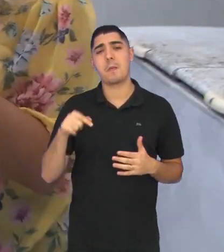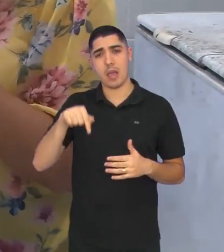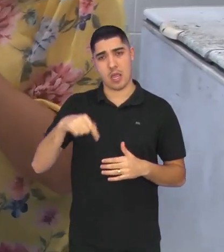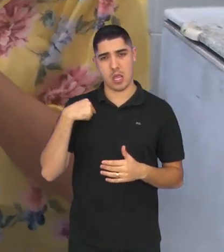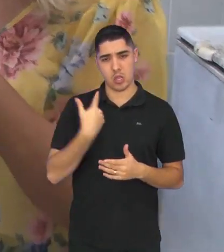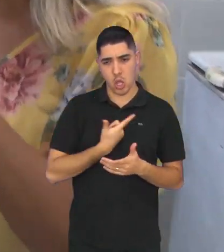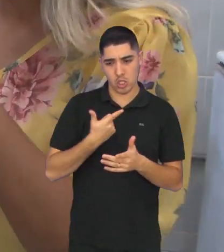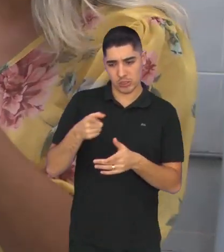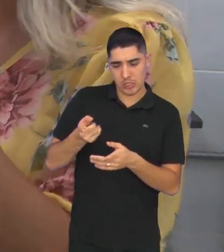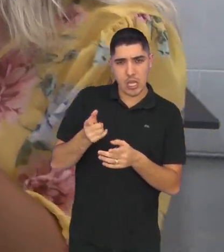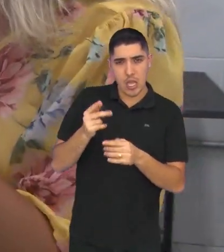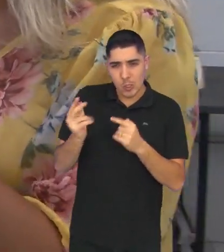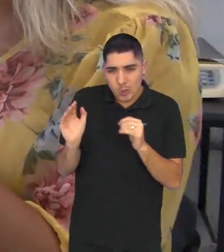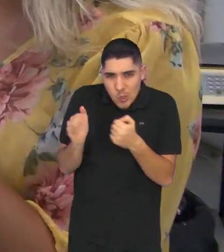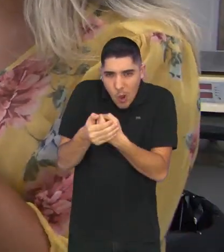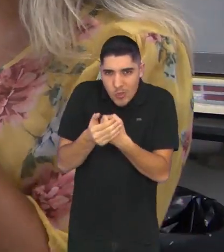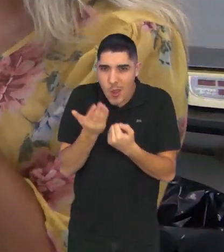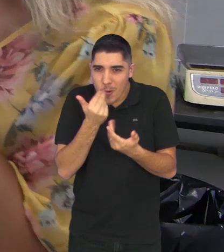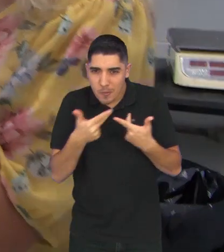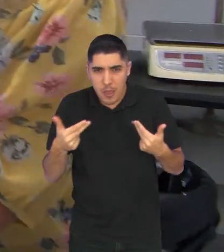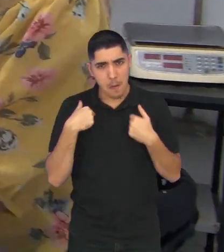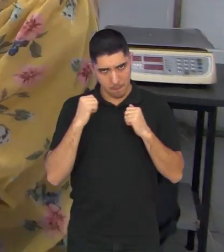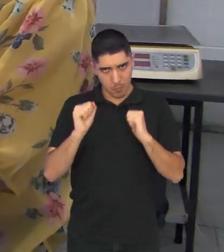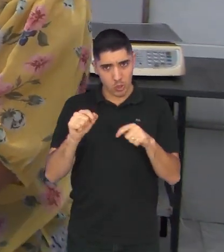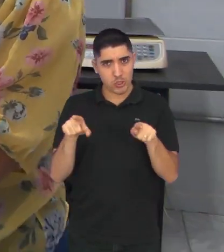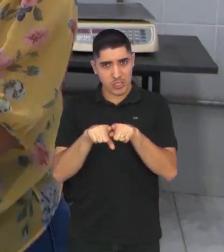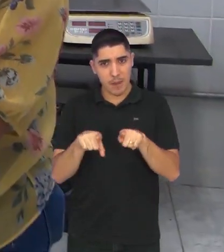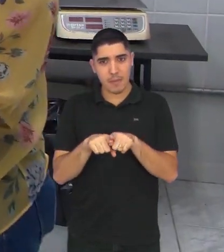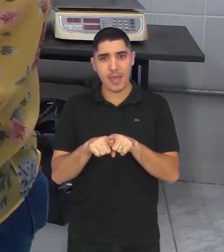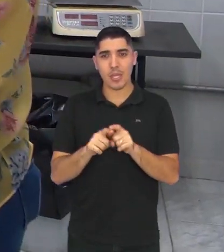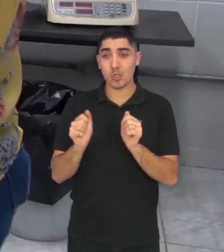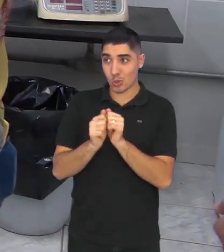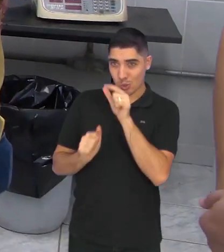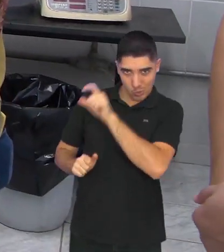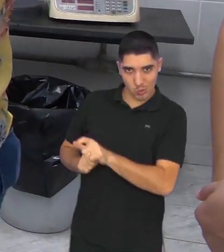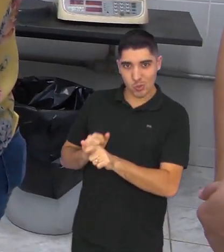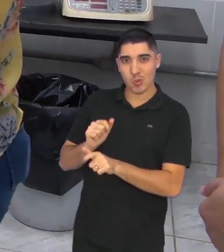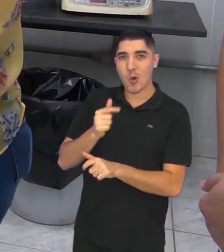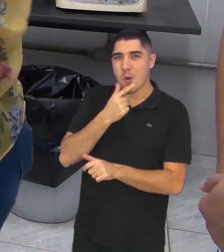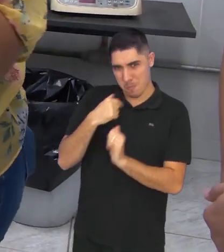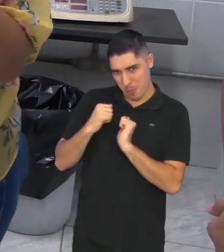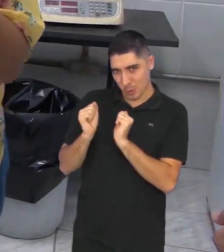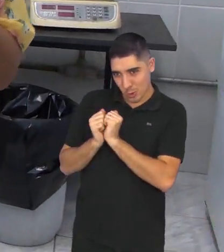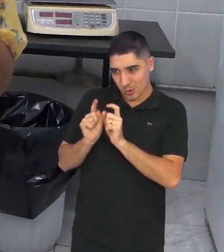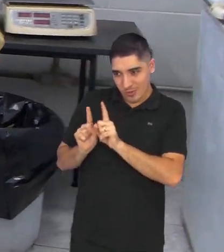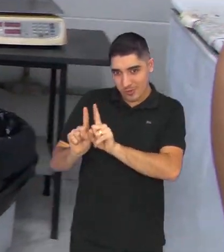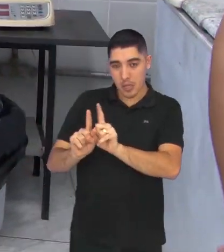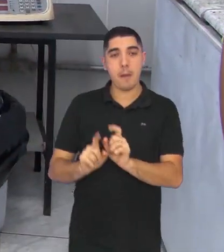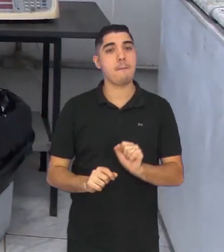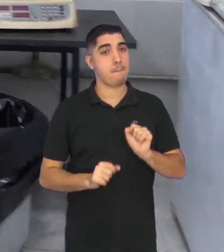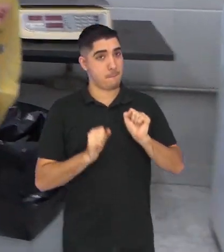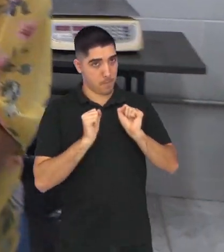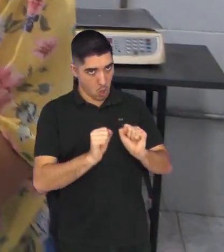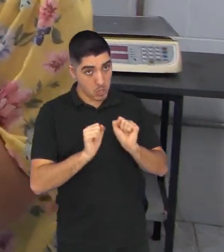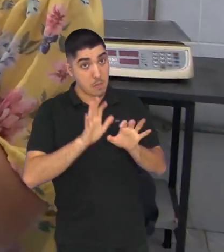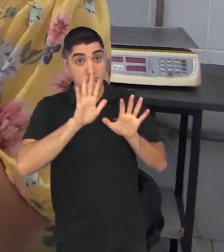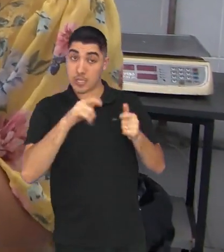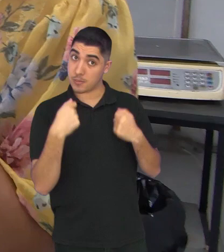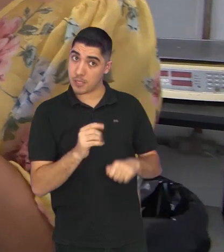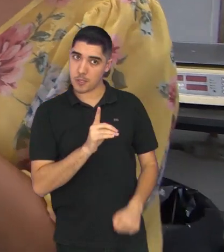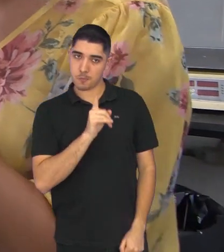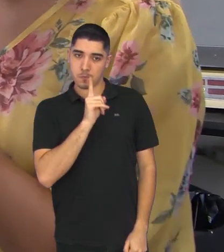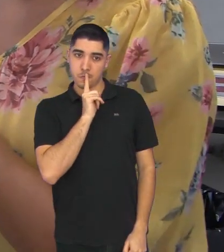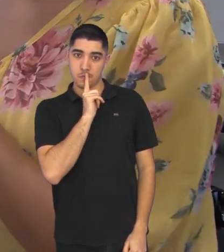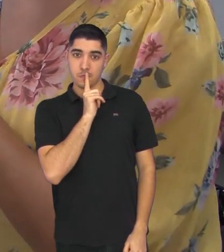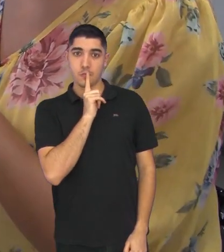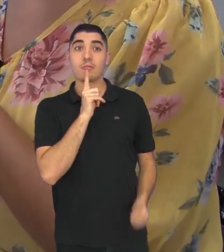aqui esconder o alimento, eu também posso levar e colocar junto com o Samuel? Pode. Porque assim, ó... Mas em silêncio.